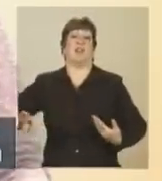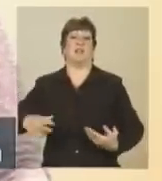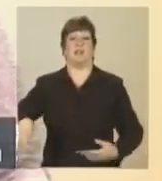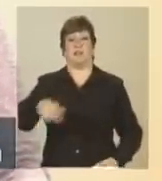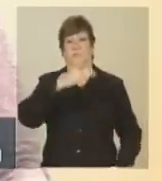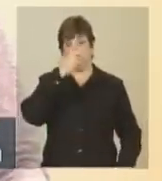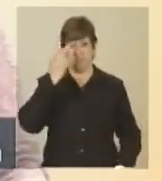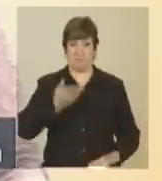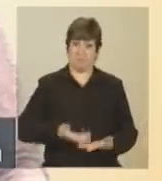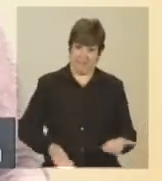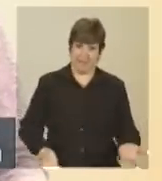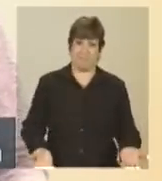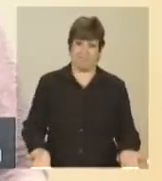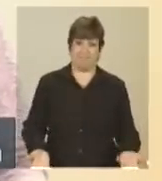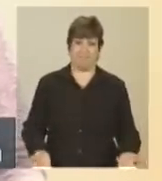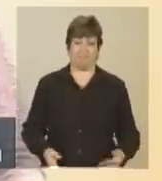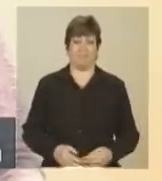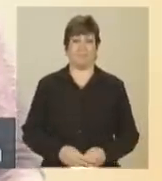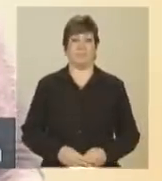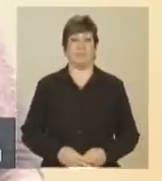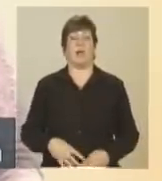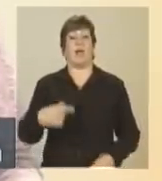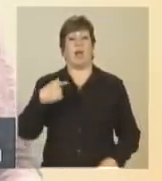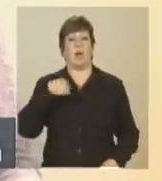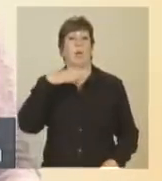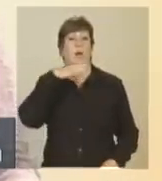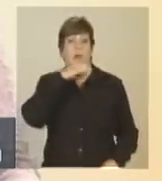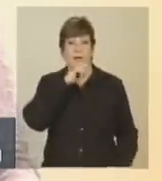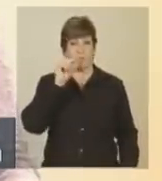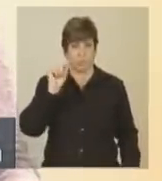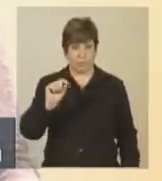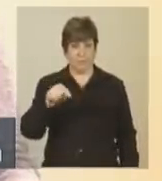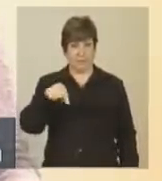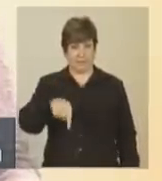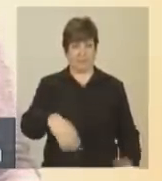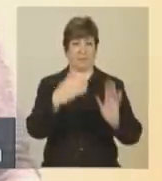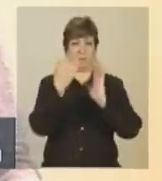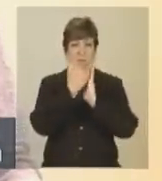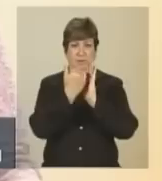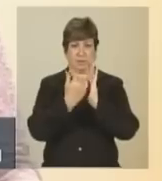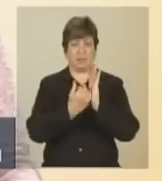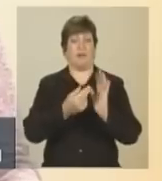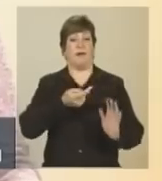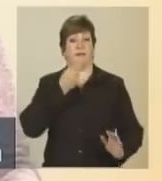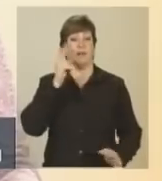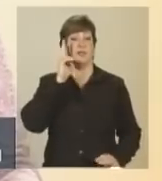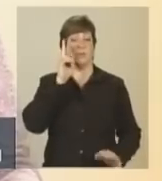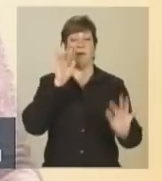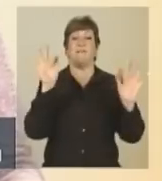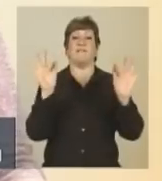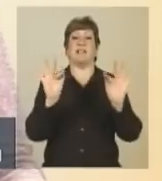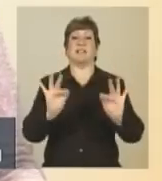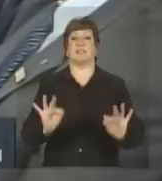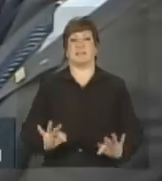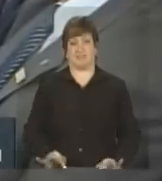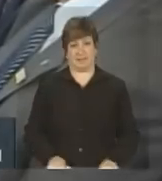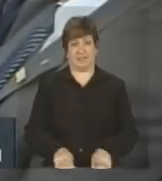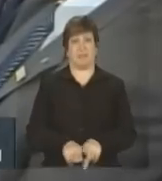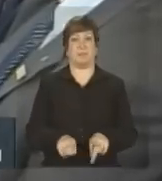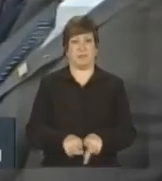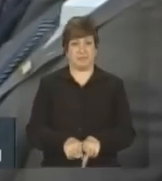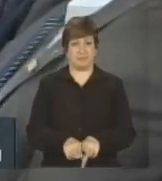pessoas. Eu acho que esse programa fala da felicidade também.